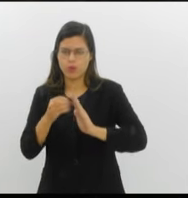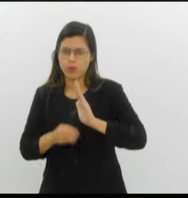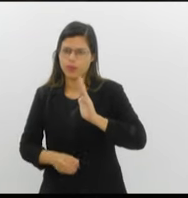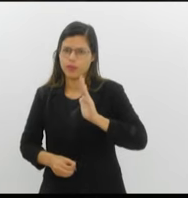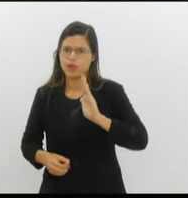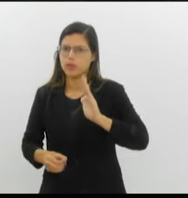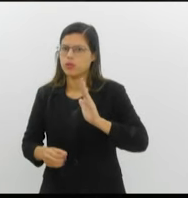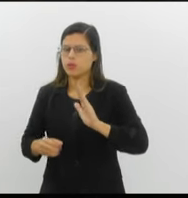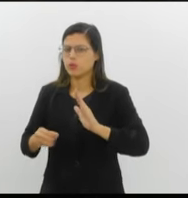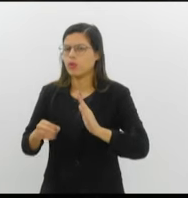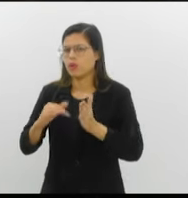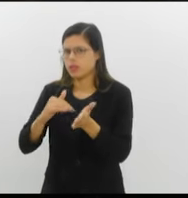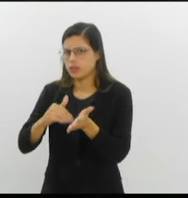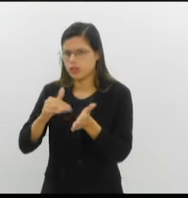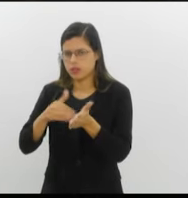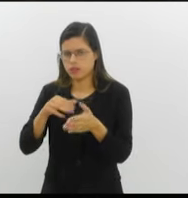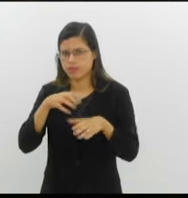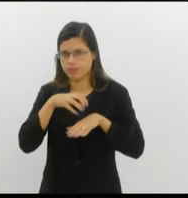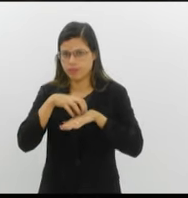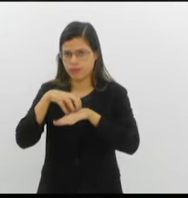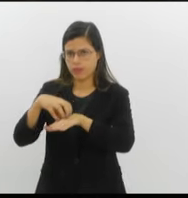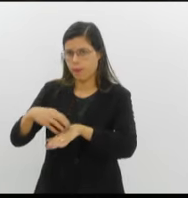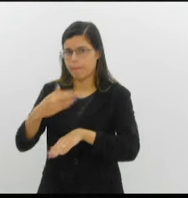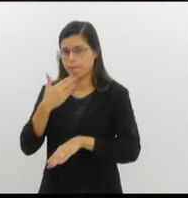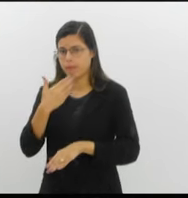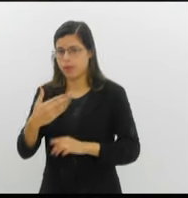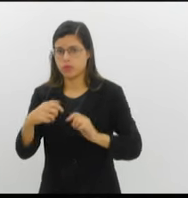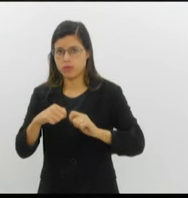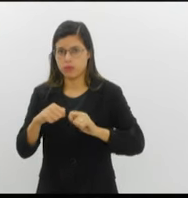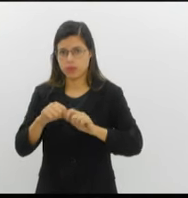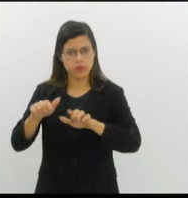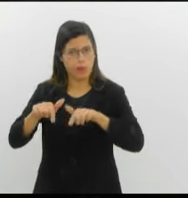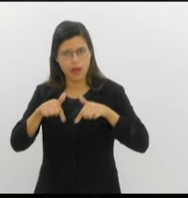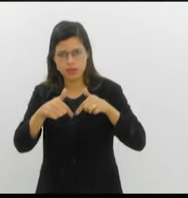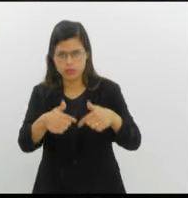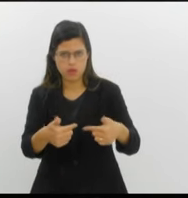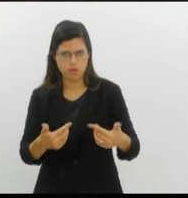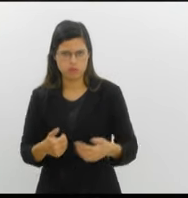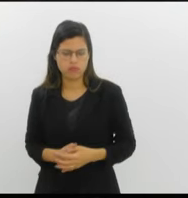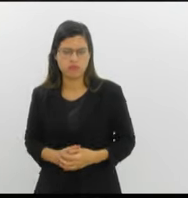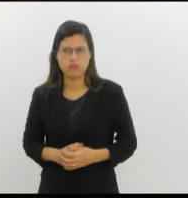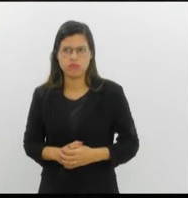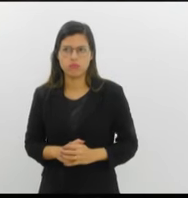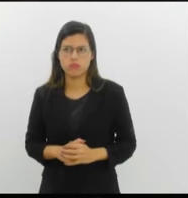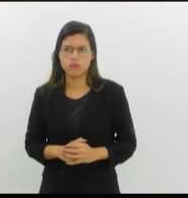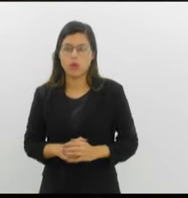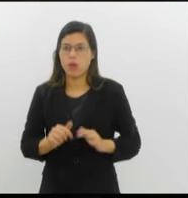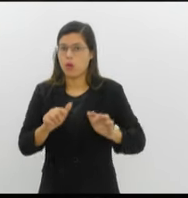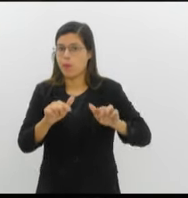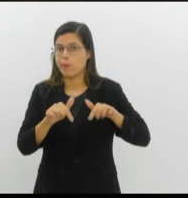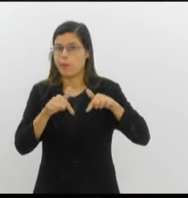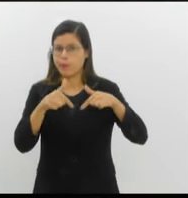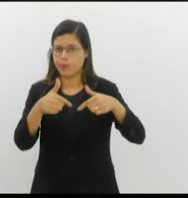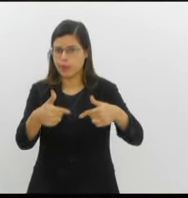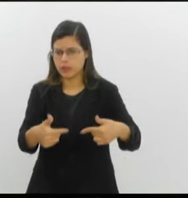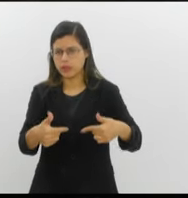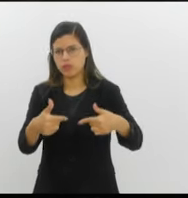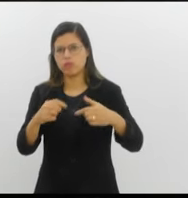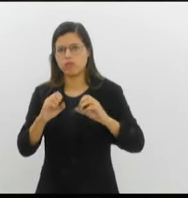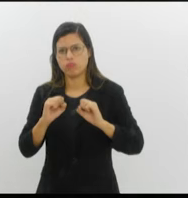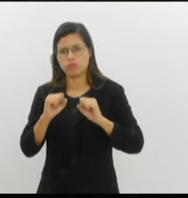de Transporte, pedindo para que fizesse a intervenção. Uma intervenção que pode se